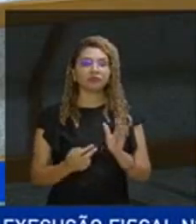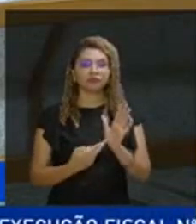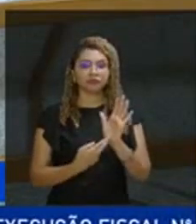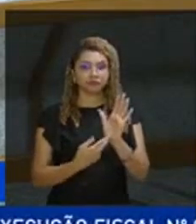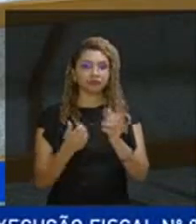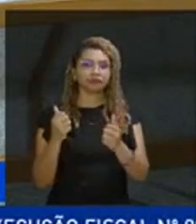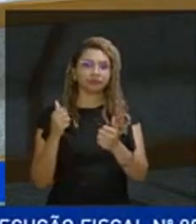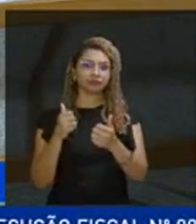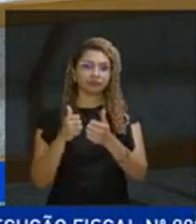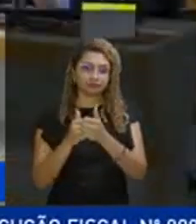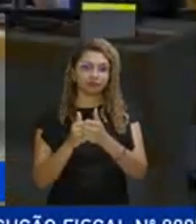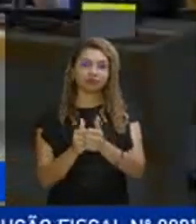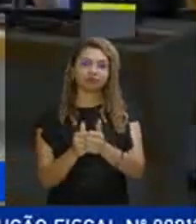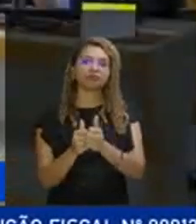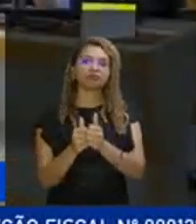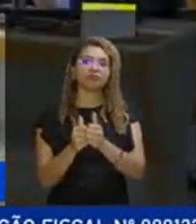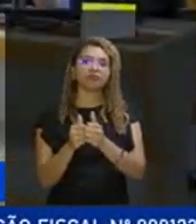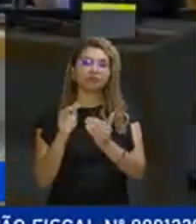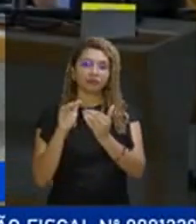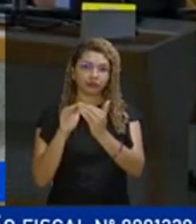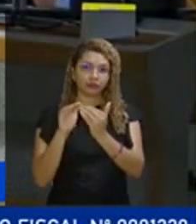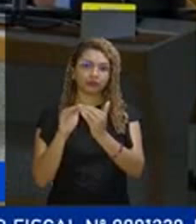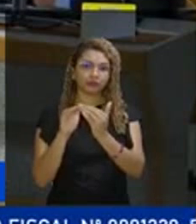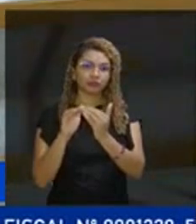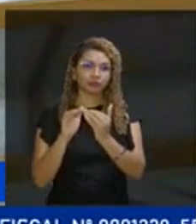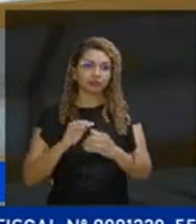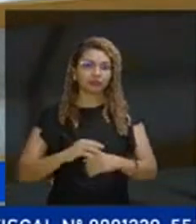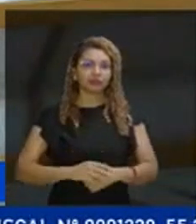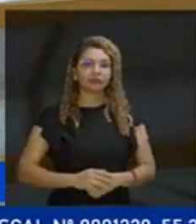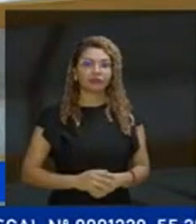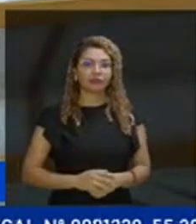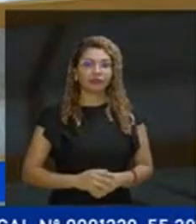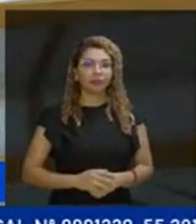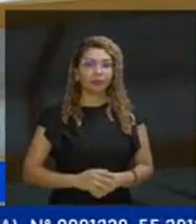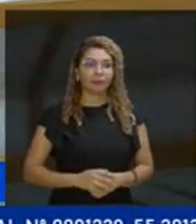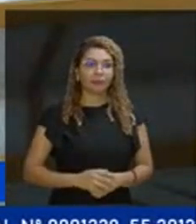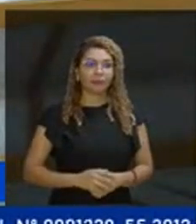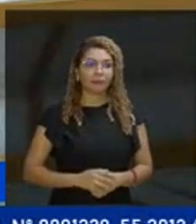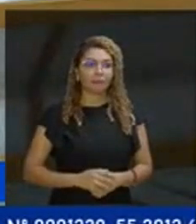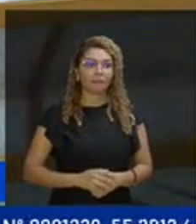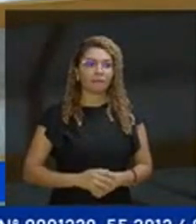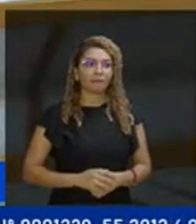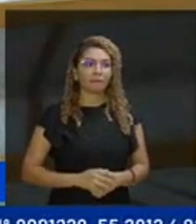excelência. Juiz Carlos Fernando. Acompanho a relatora.